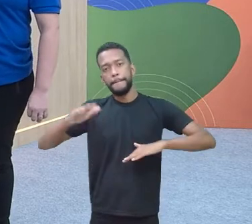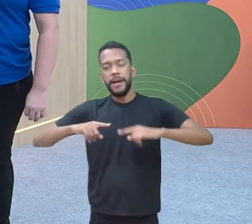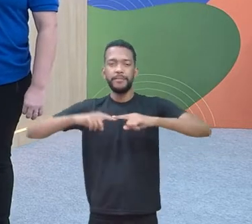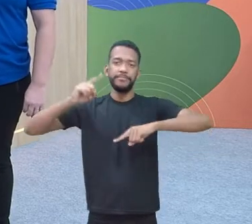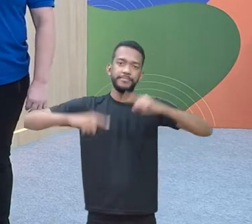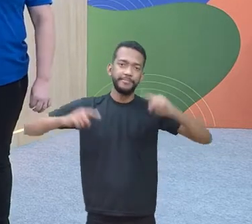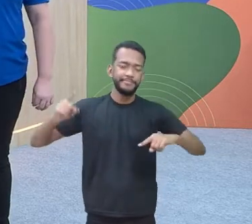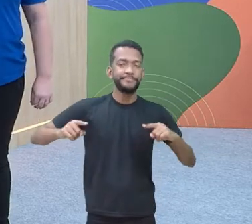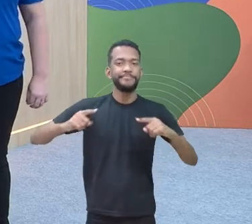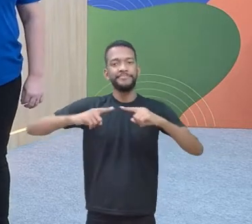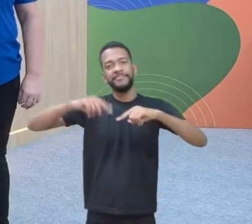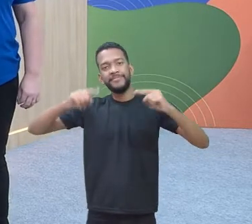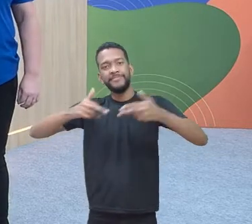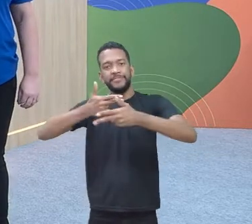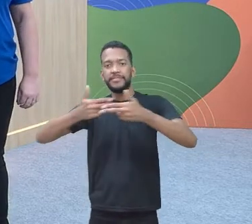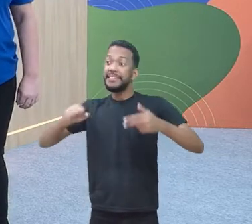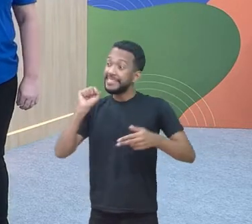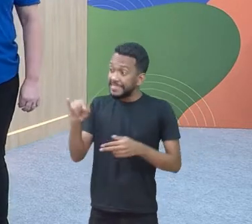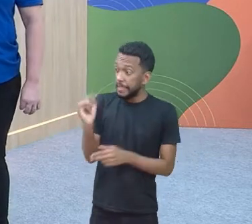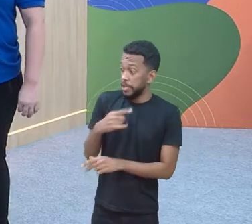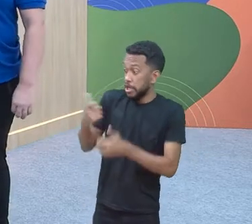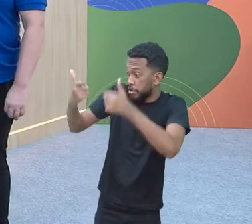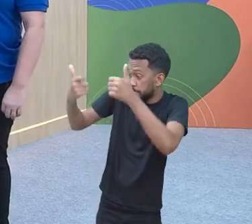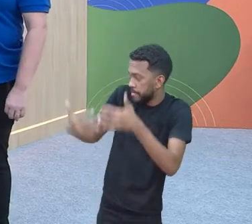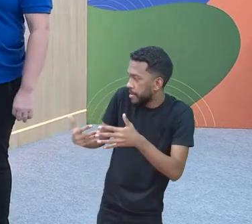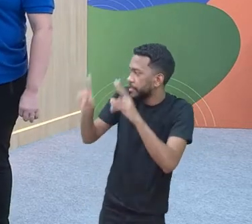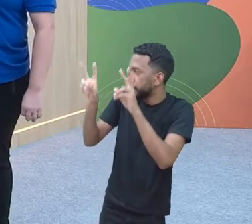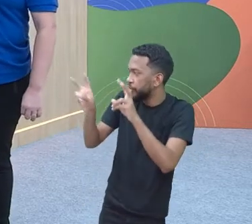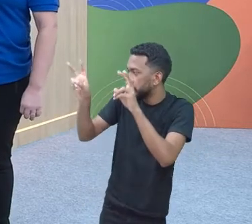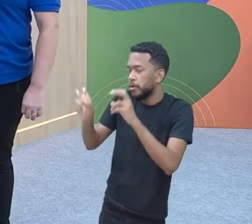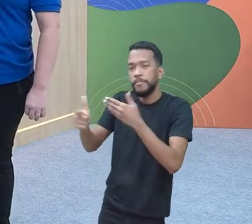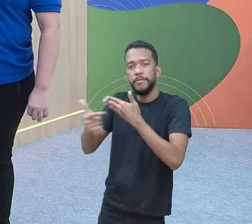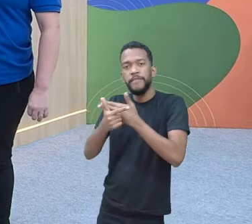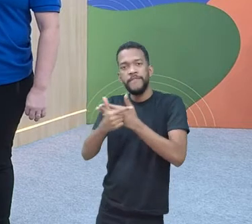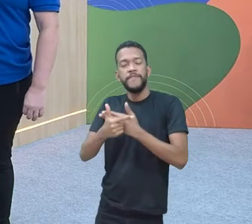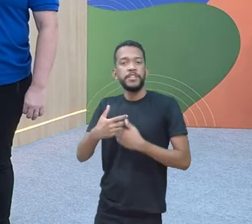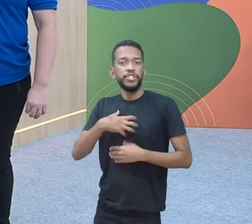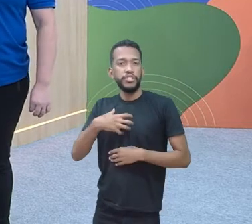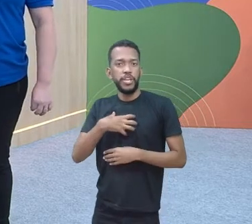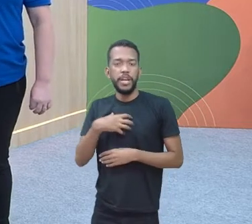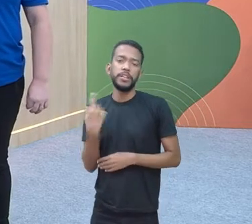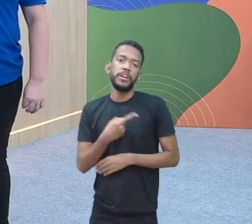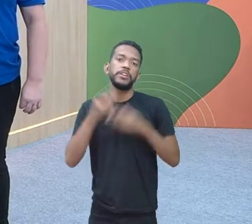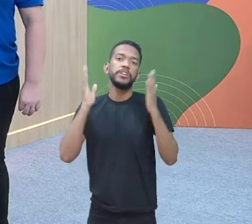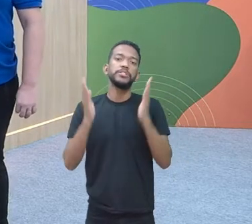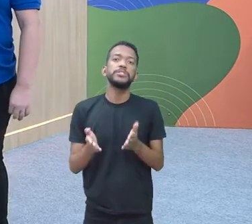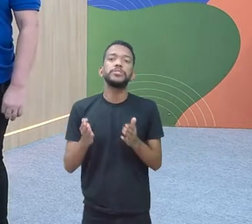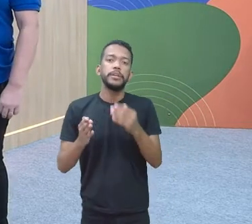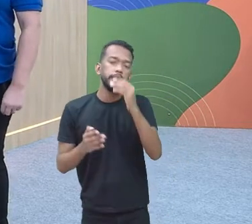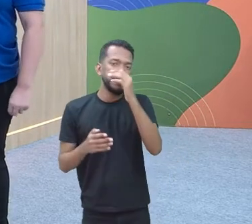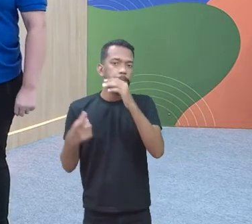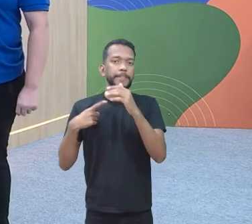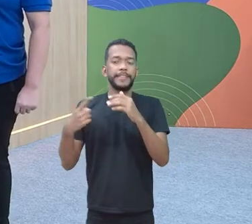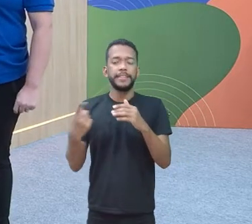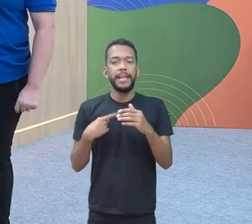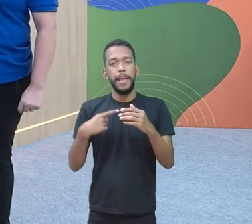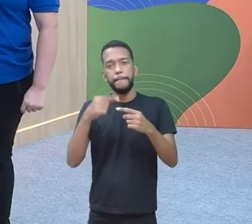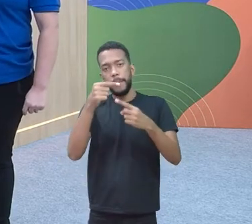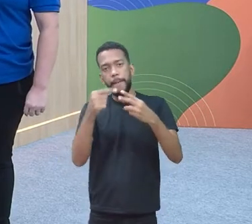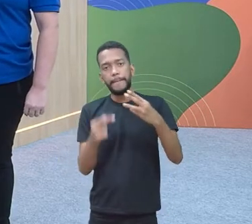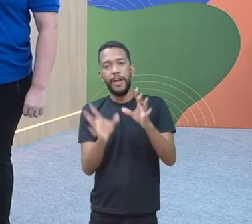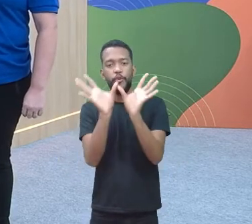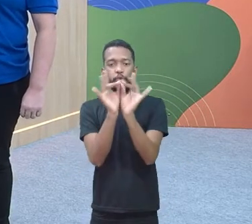Então, quando falamos dessa forma, estamos usando aquelas conjunções que eu apresentei para